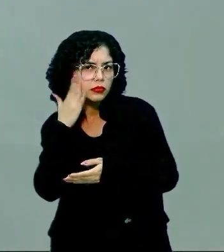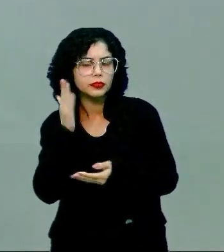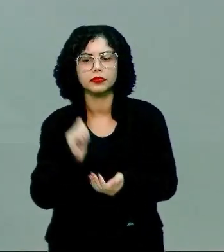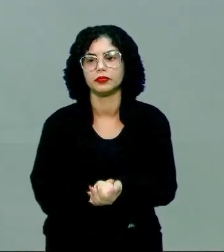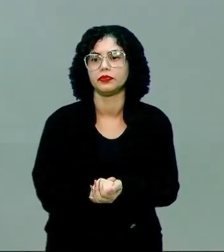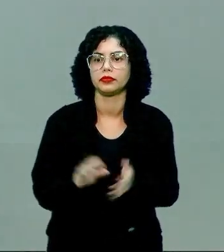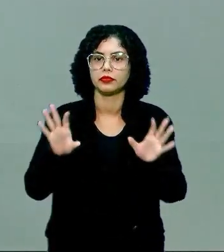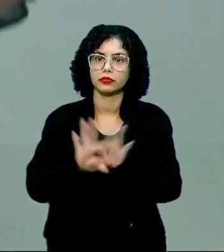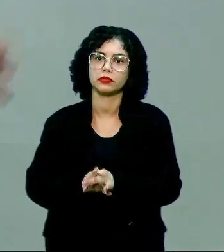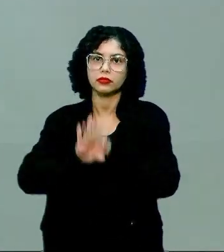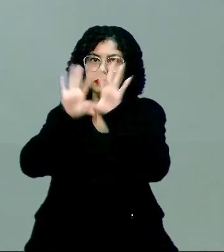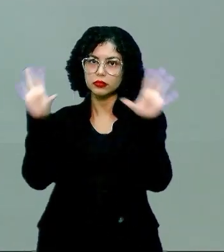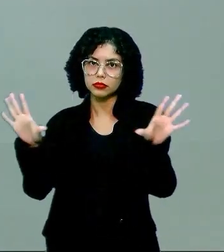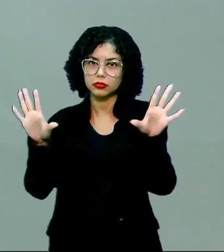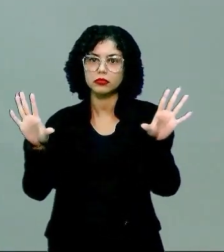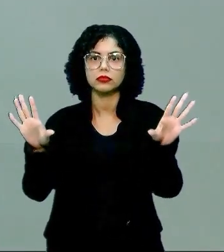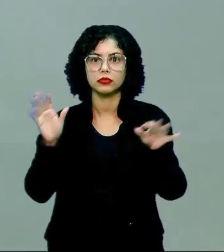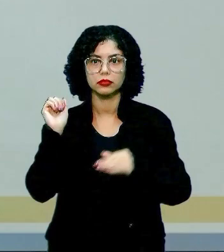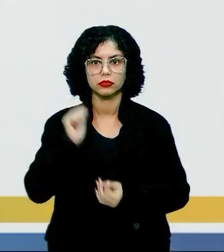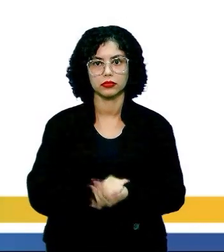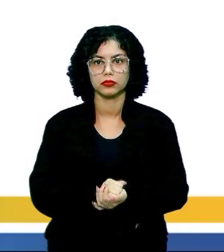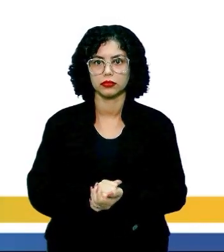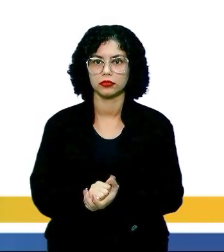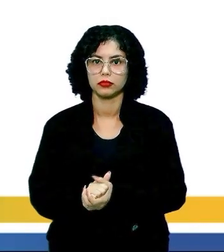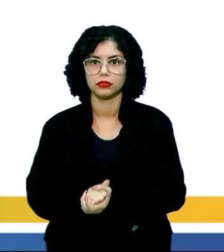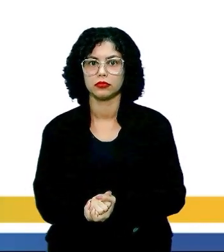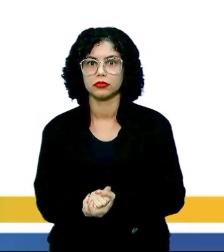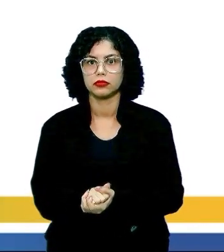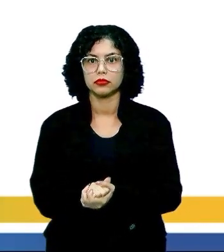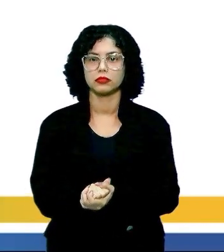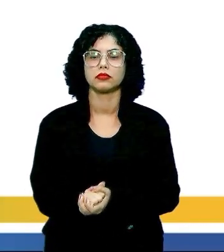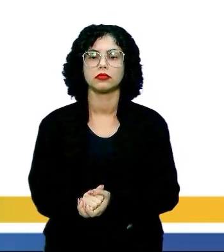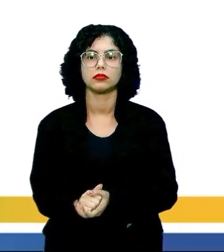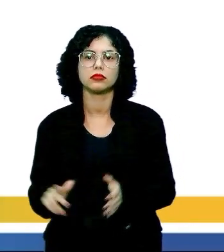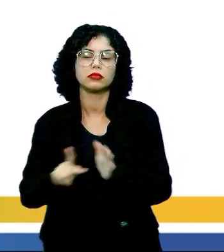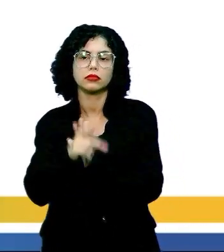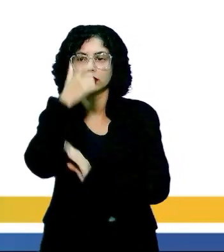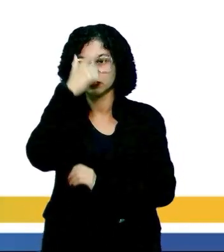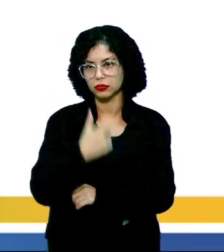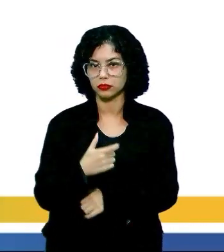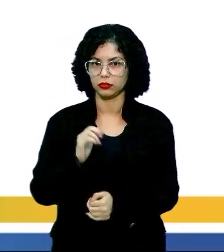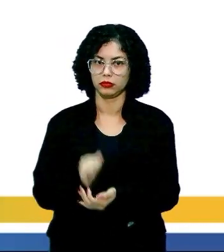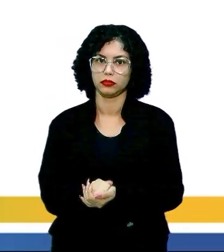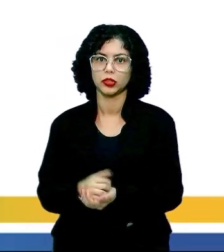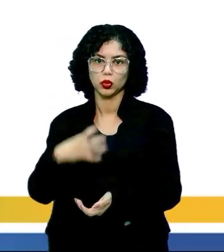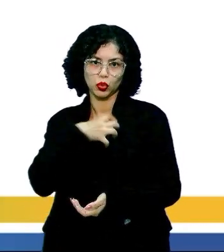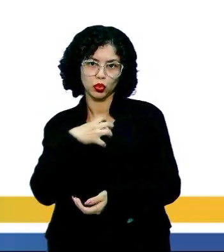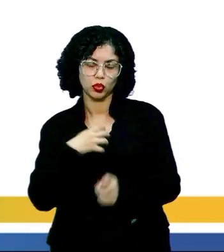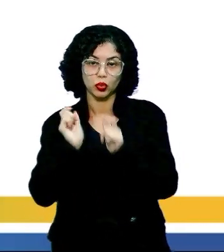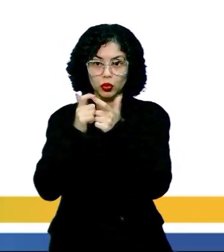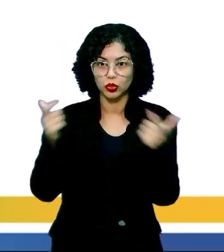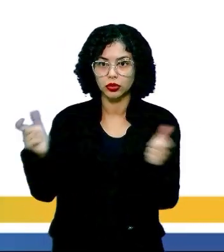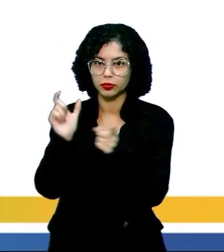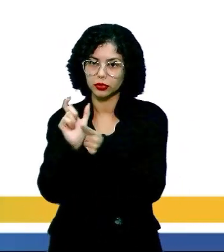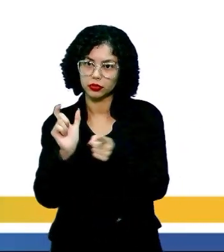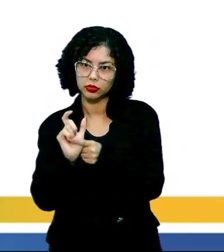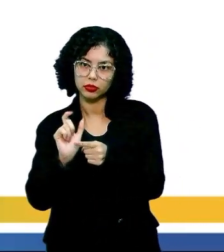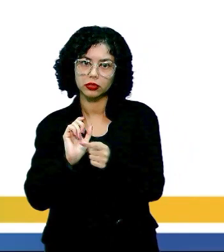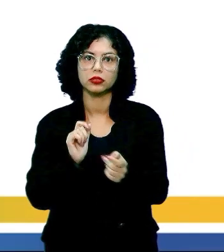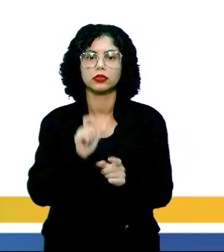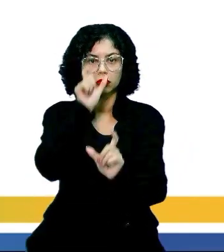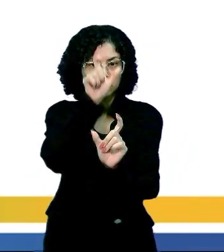então livre livre estou sigo e vou autonomia do ser no sentido amplo da palavra